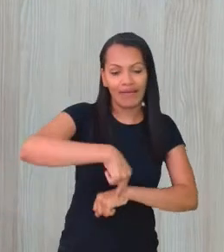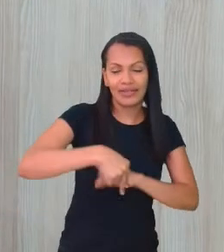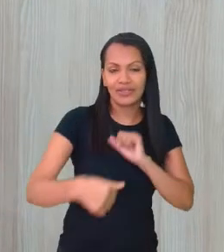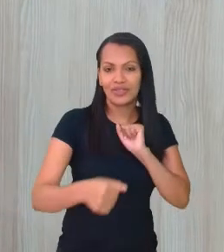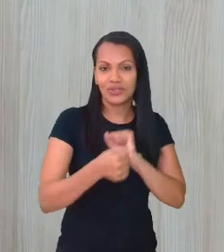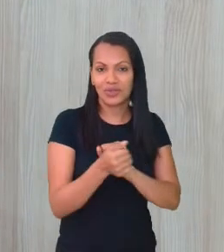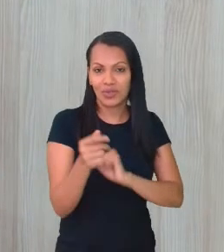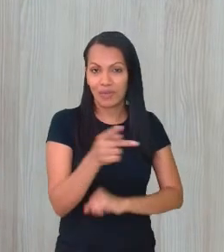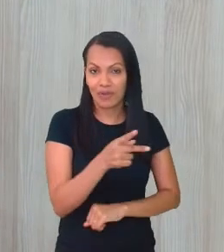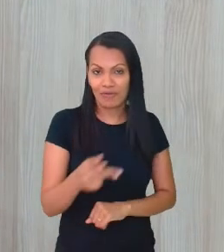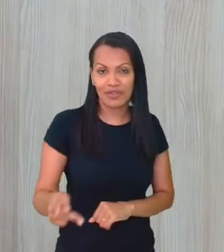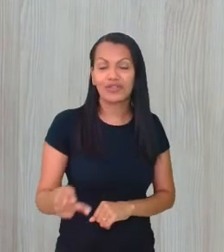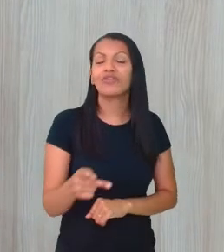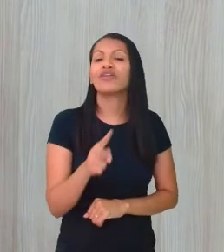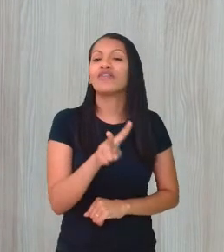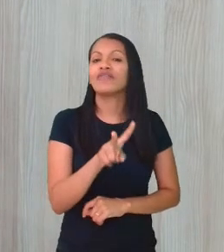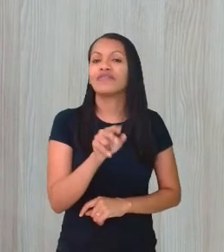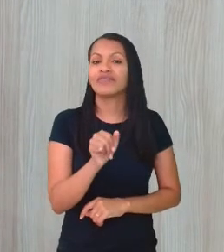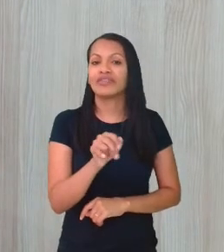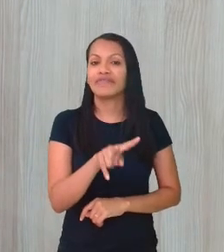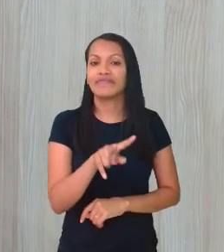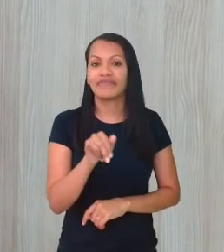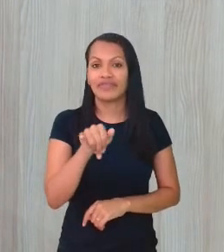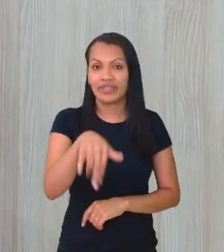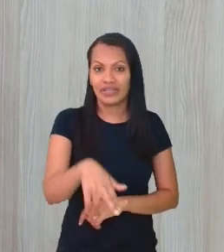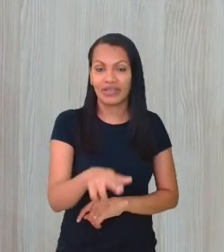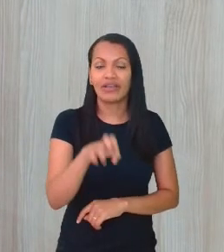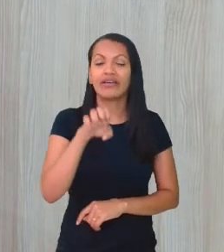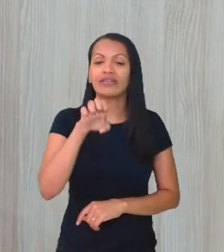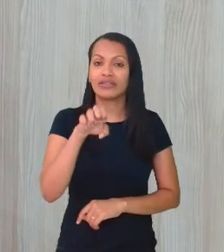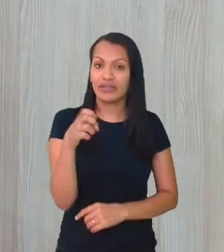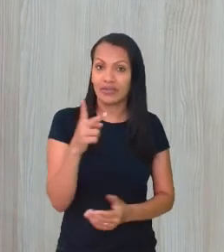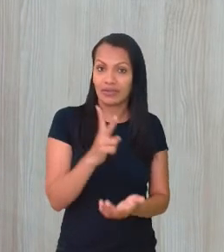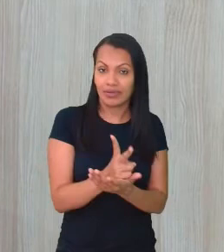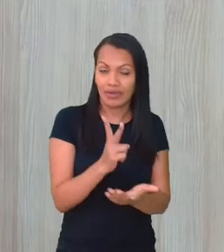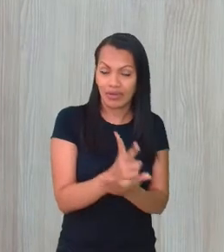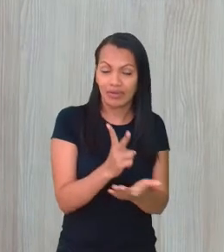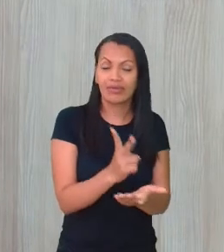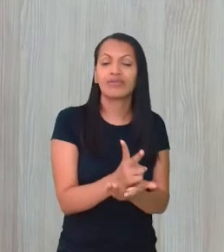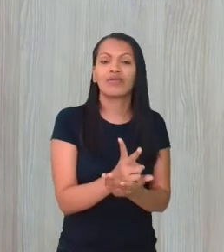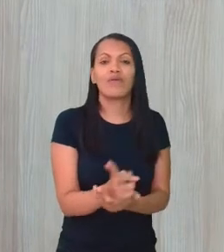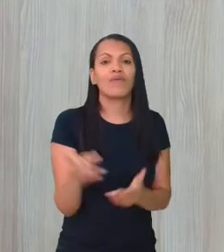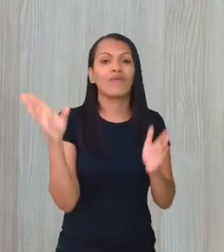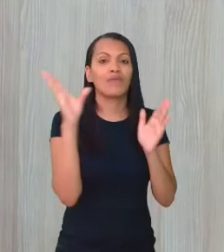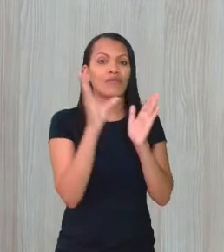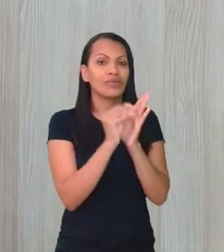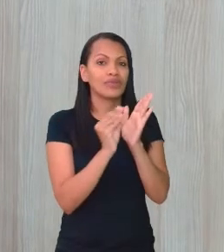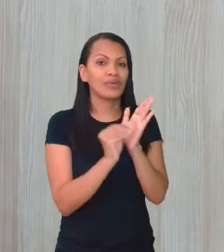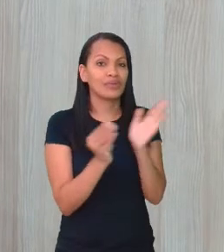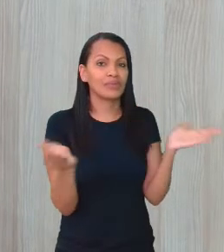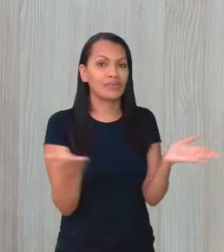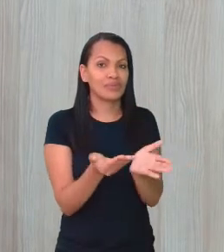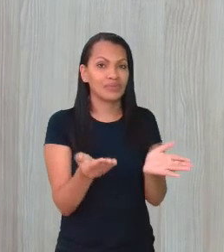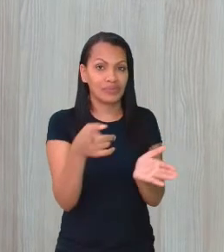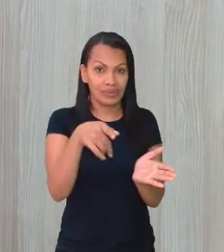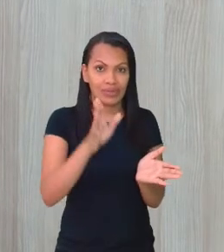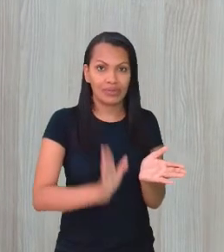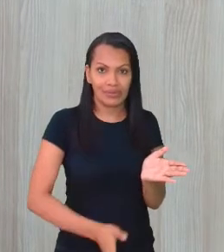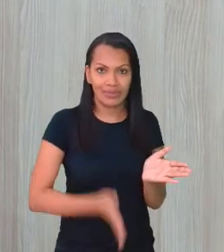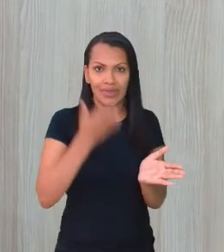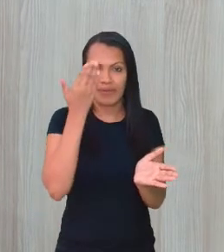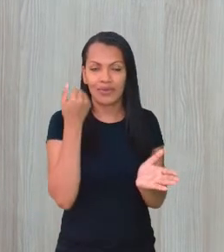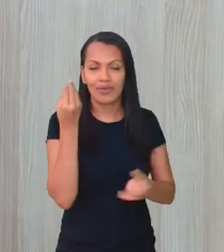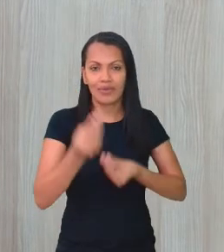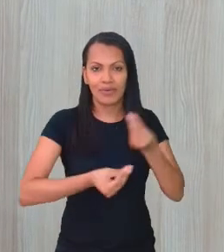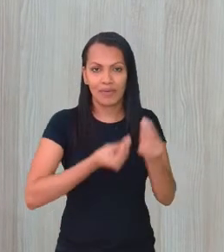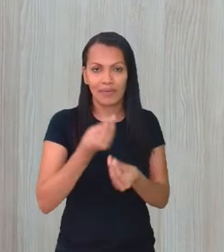com a professora Viviane, para continuarmos nosso conteúdo, de hoje. E aí vocês já sabem como se conectar.